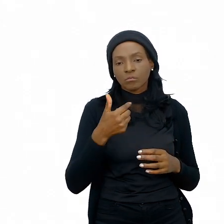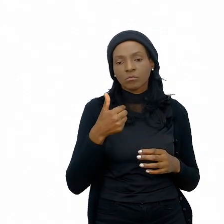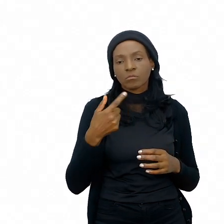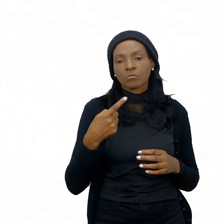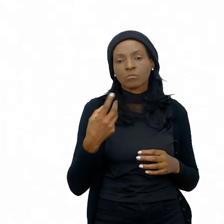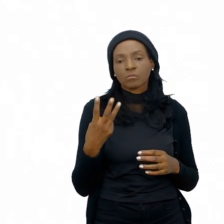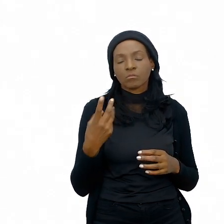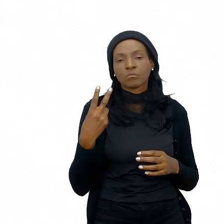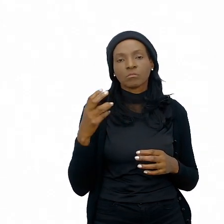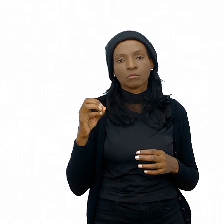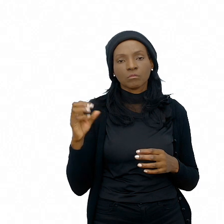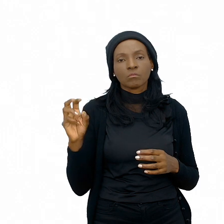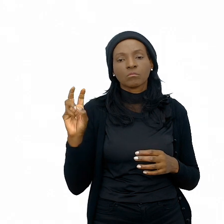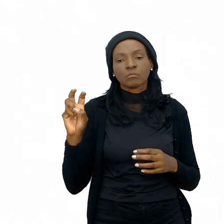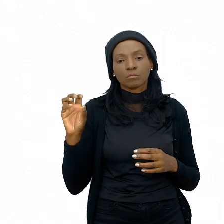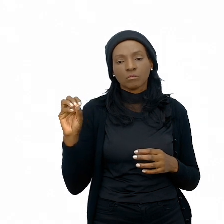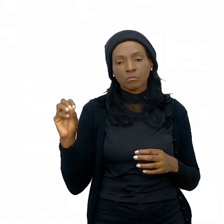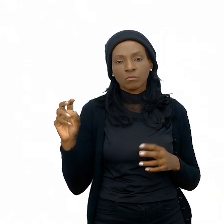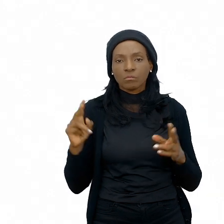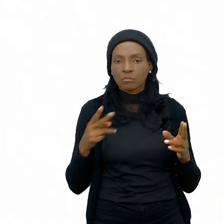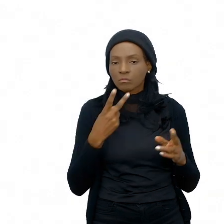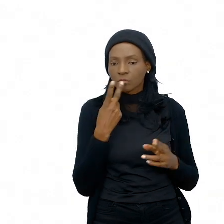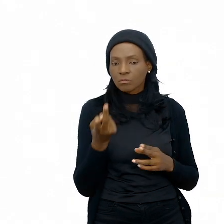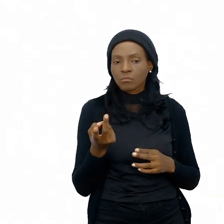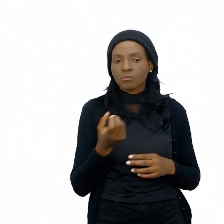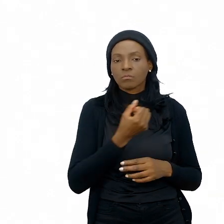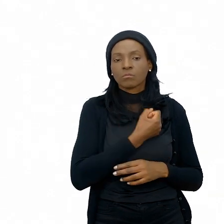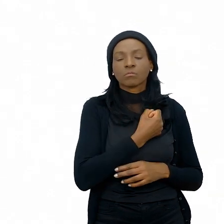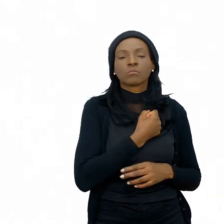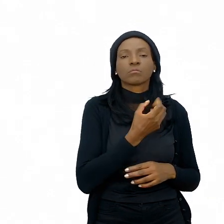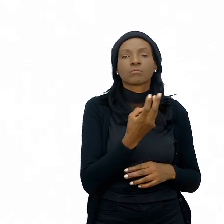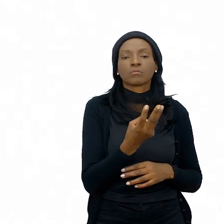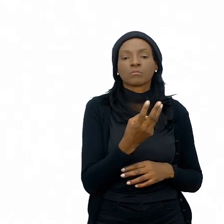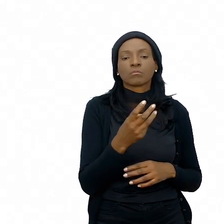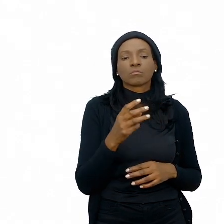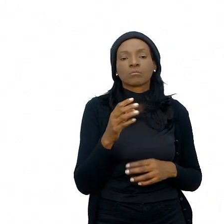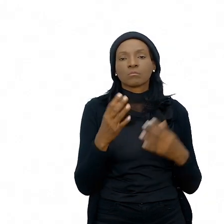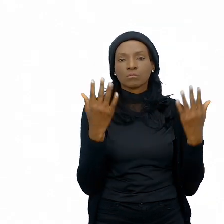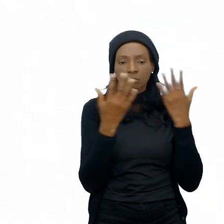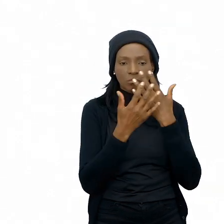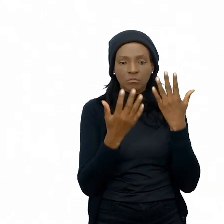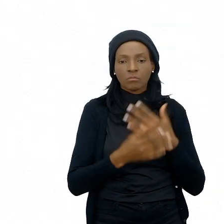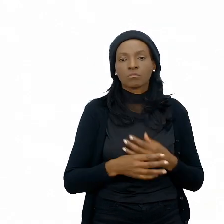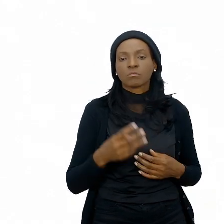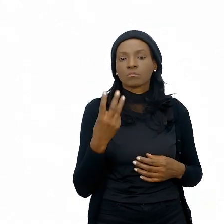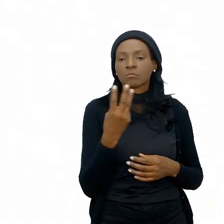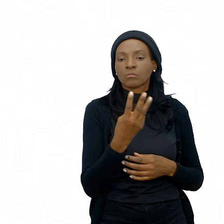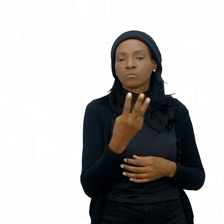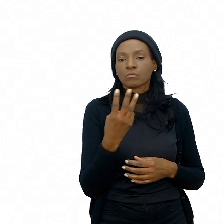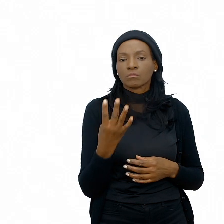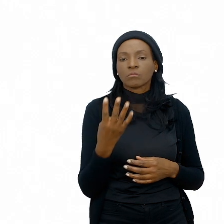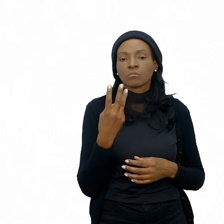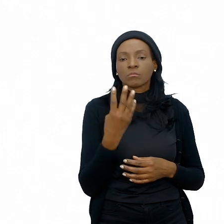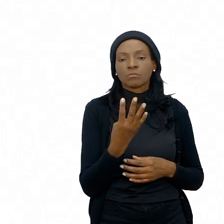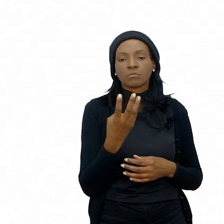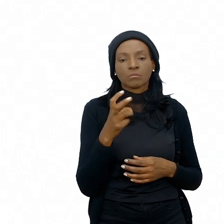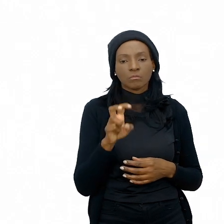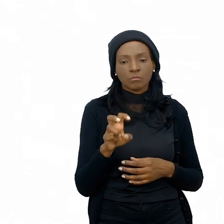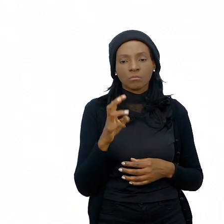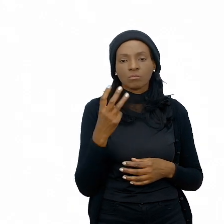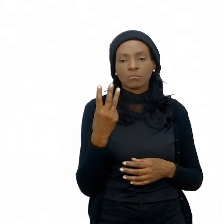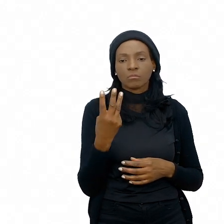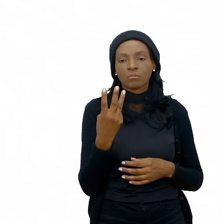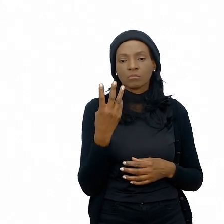já havia dito. Os números transparentes: 34, 43, 45,